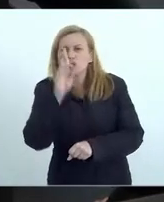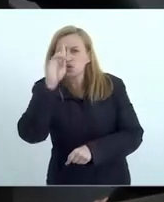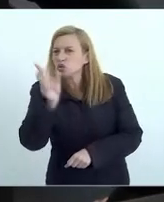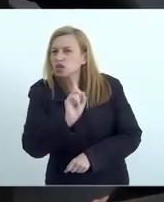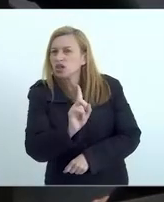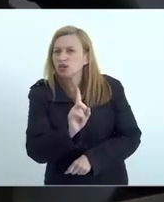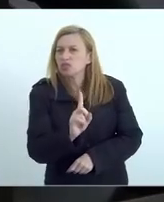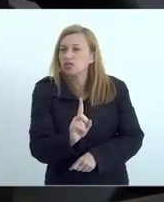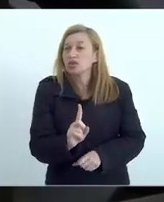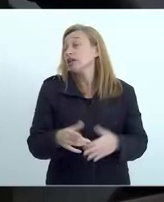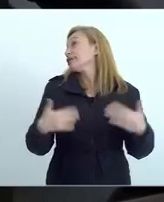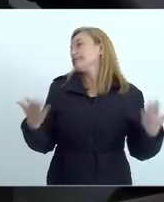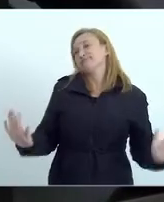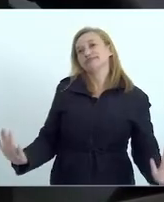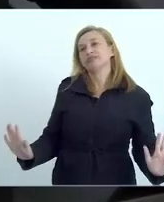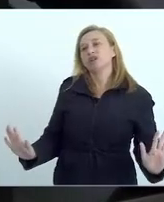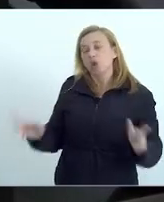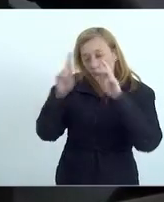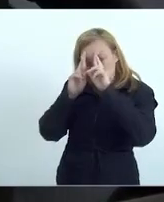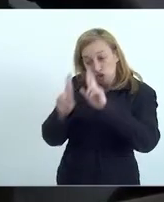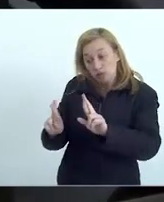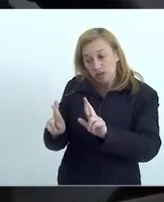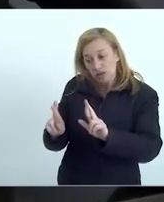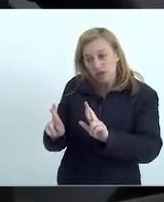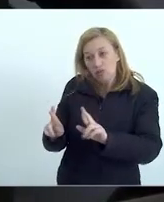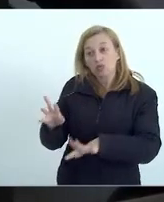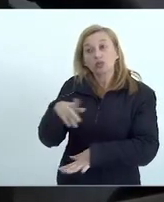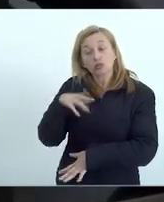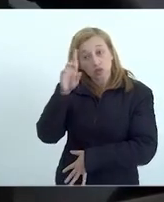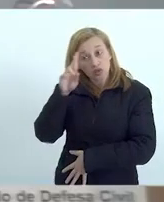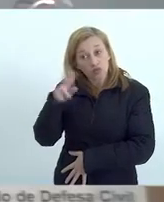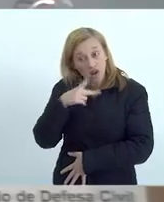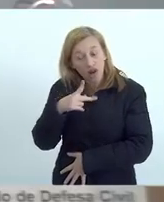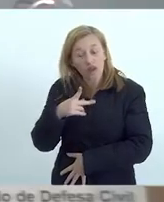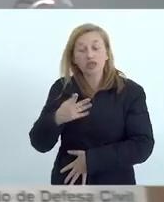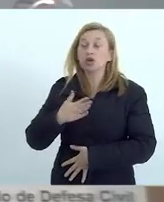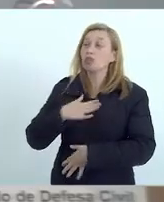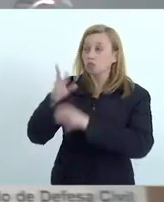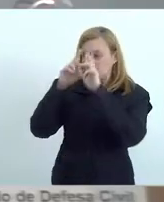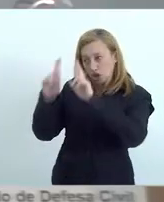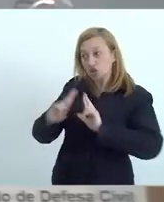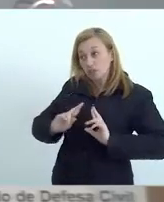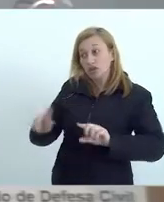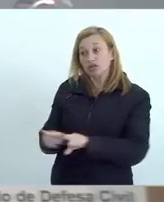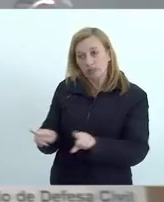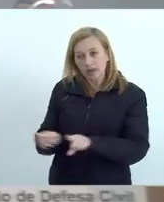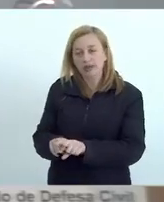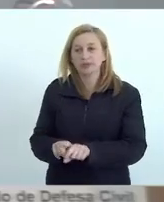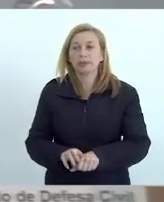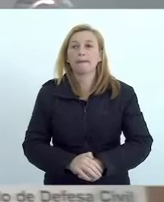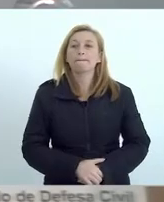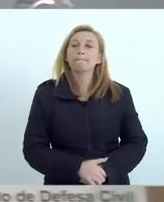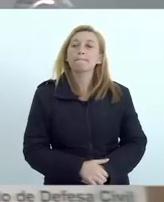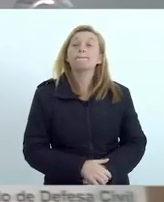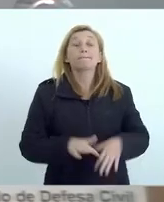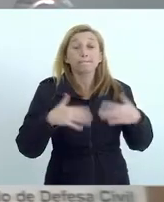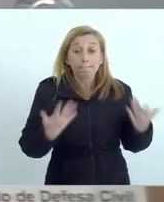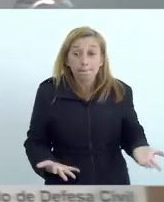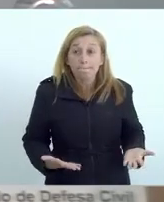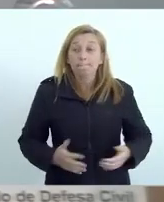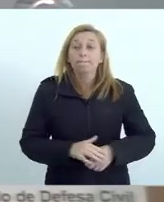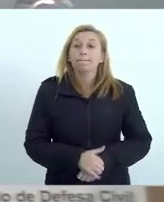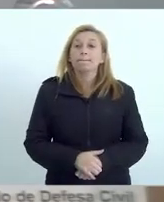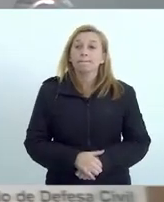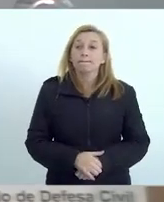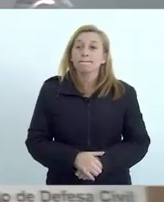senhor os assessores foram lá então eu vou olha só eu respeitei Quando o senhor falou então gostaria que o senhor me respeitasse quando eu tivesse falando então